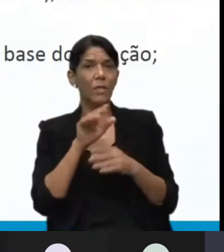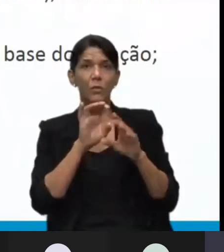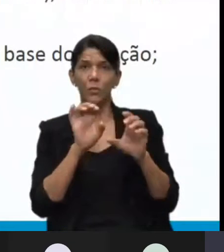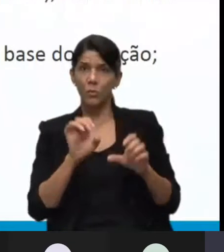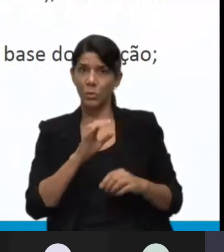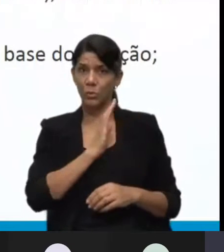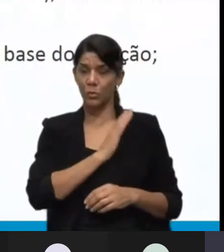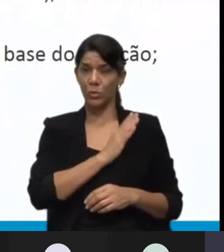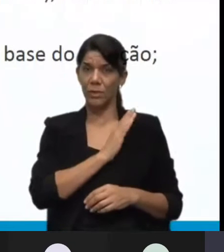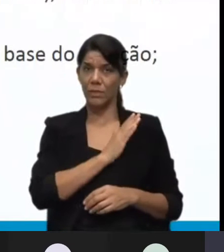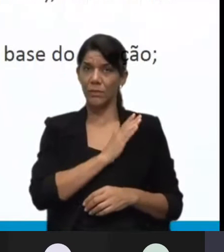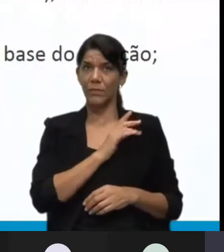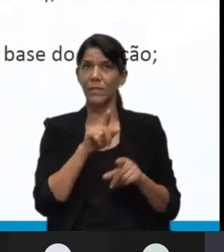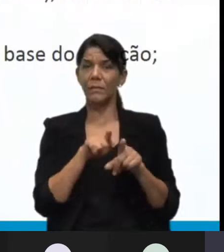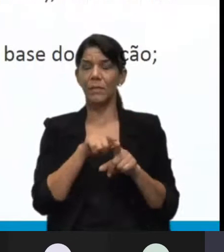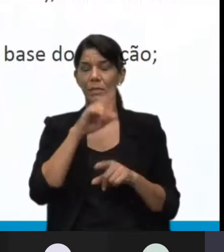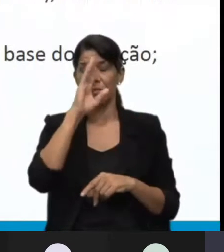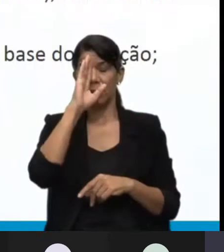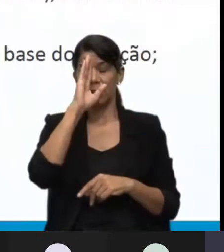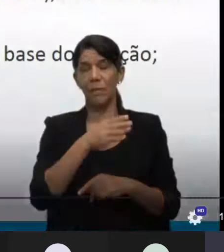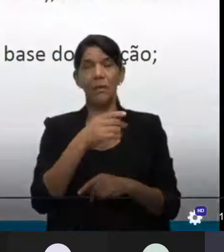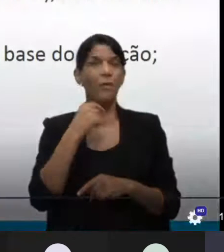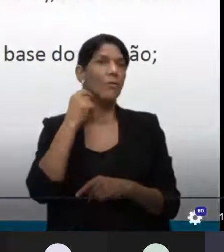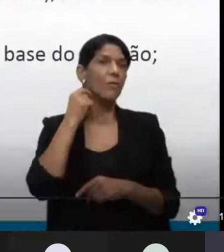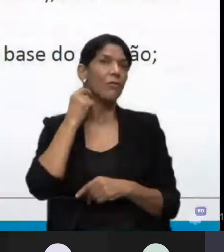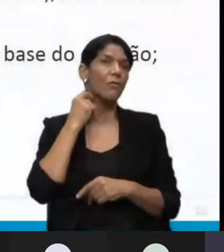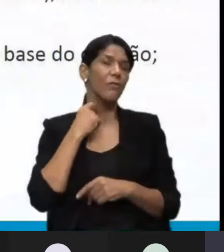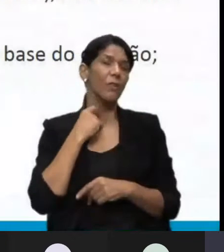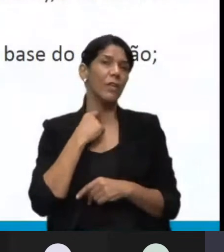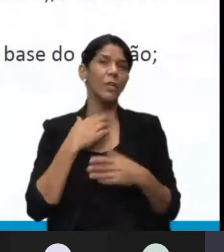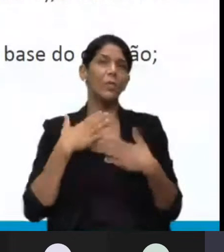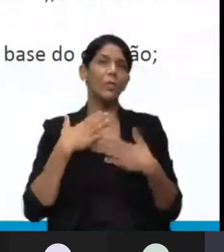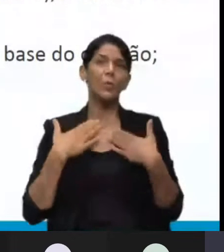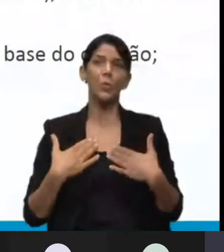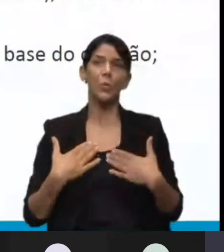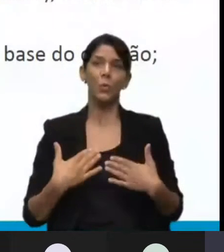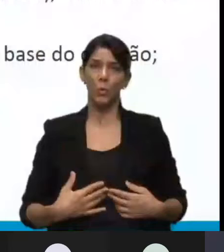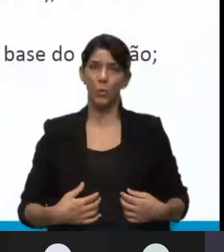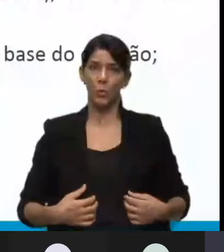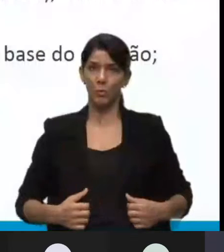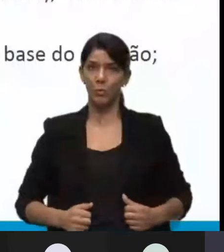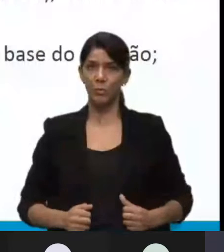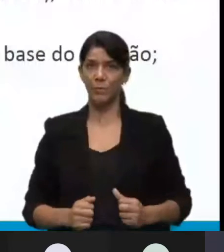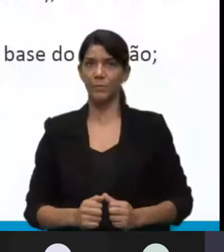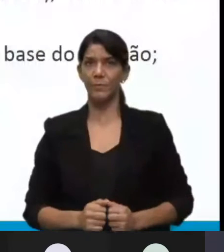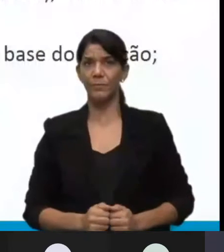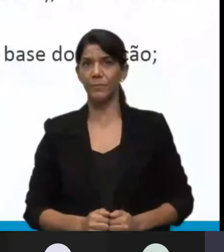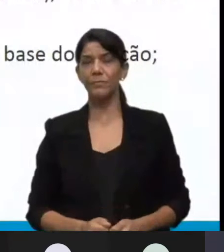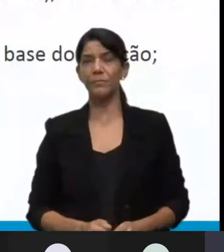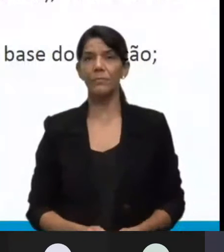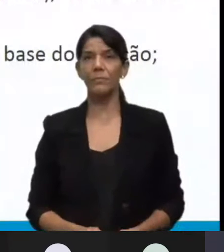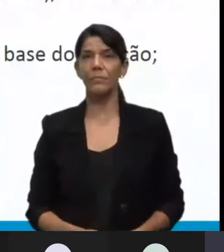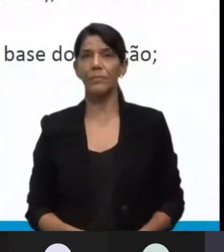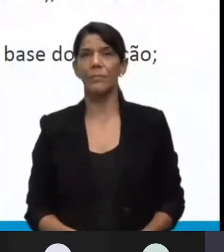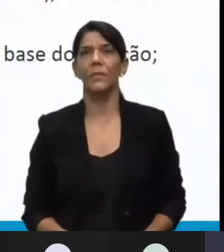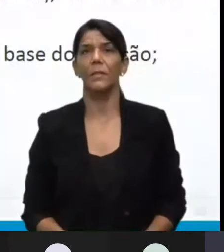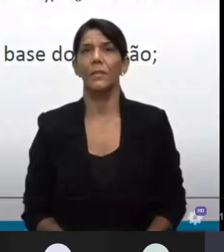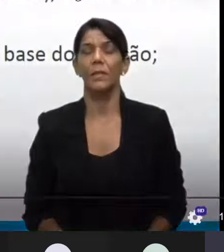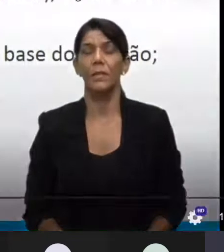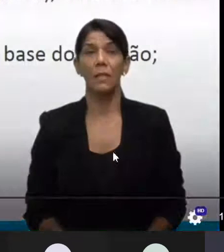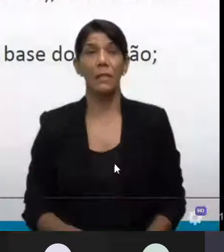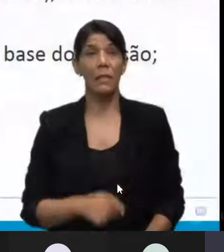estruturas do coração e das principais artérias e veias do corpo. Nesse procedimento, não pode esquecer